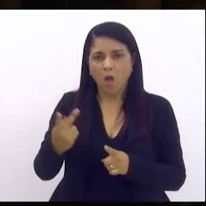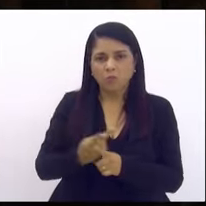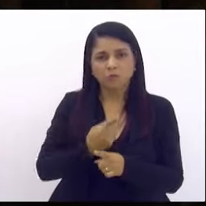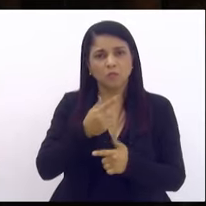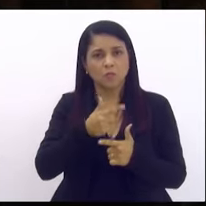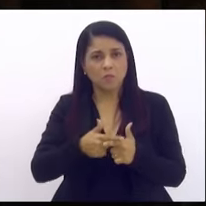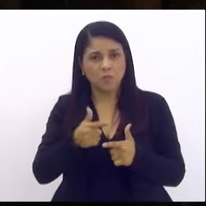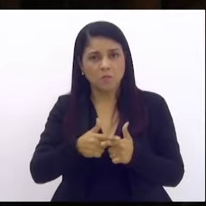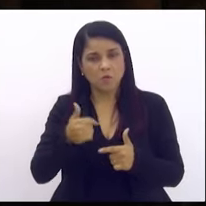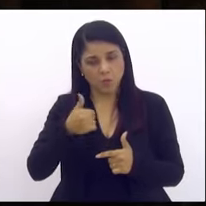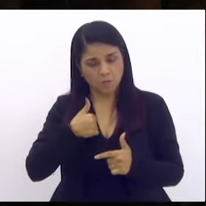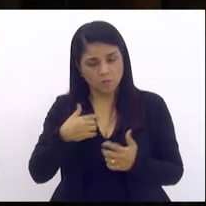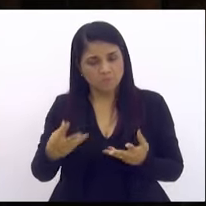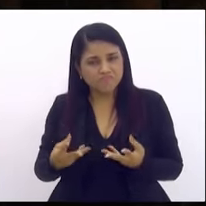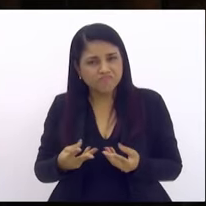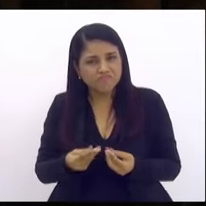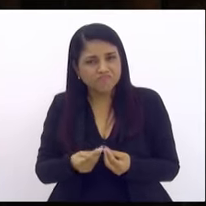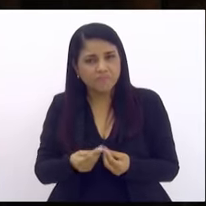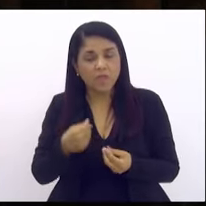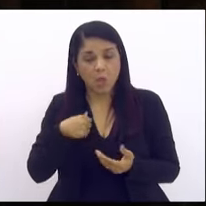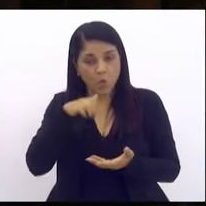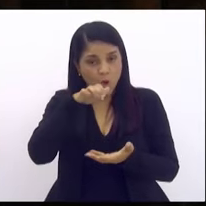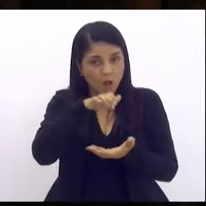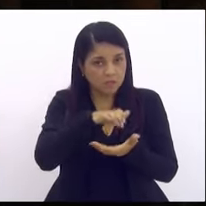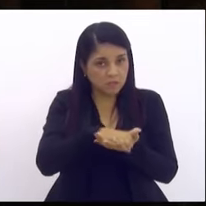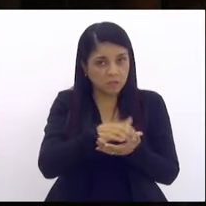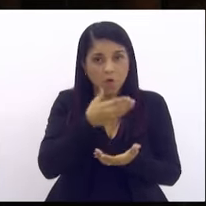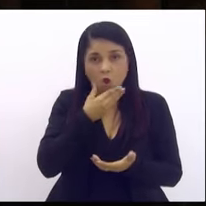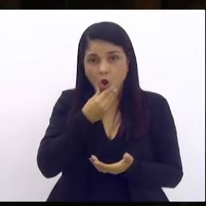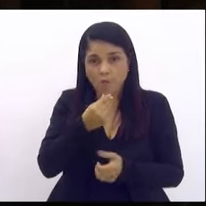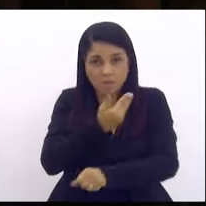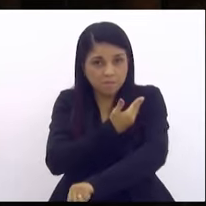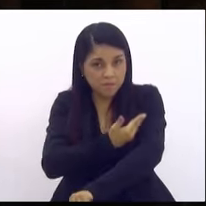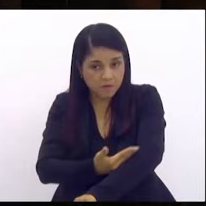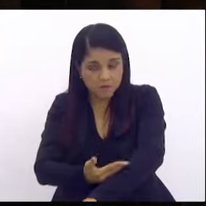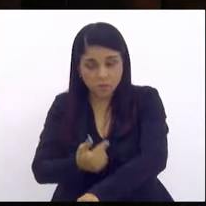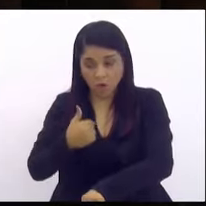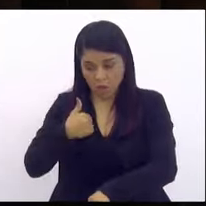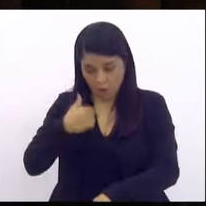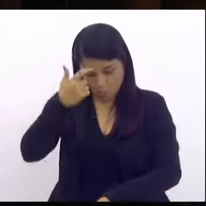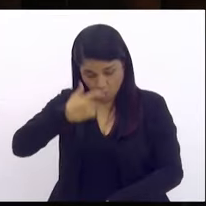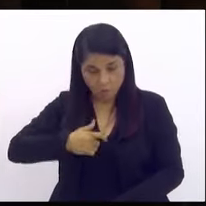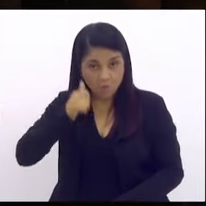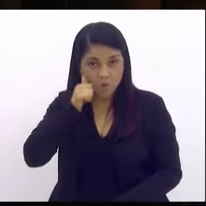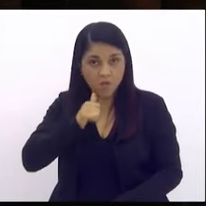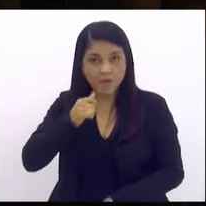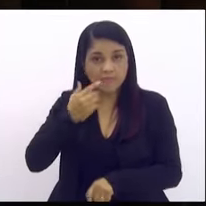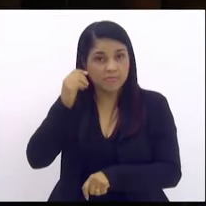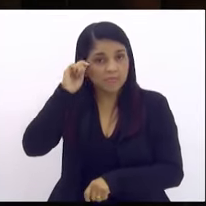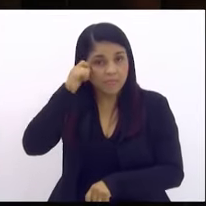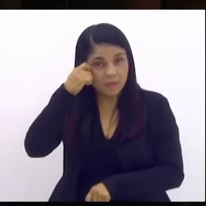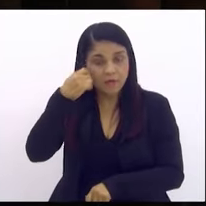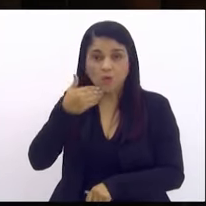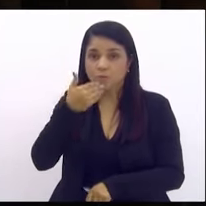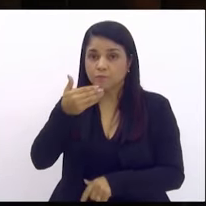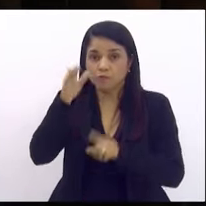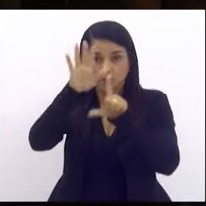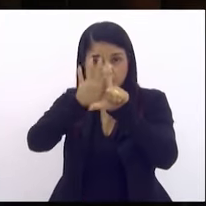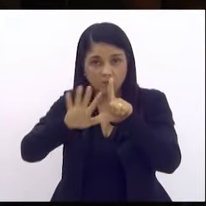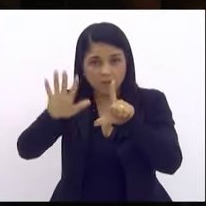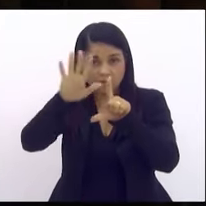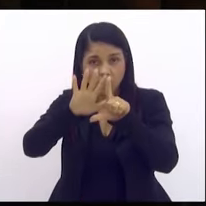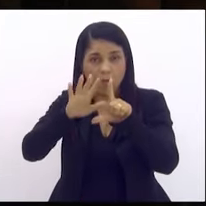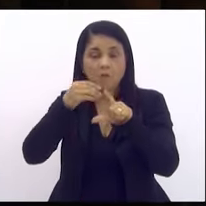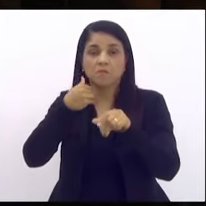porque eu e eu sou casada com um homem branco ela era uma mulher negra e eu e eu pedi a plataforma para colocar uma